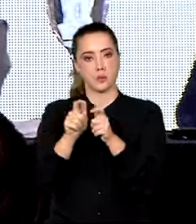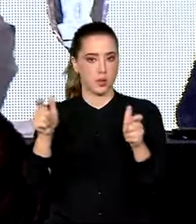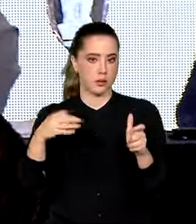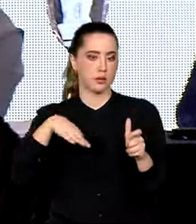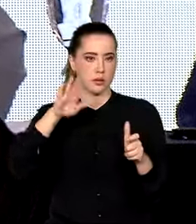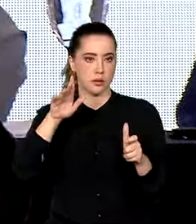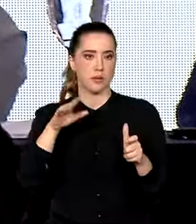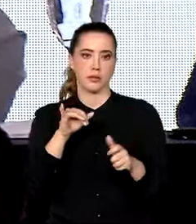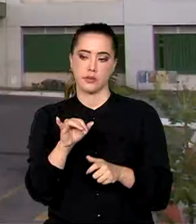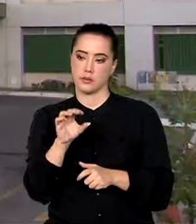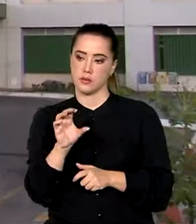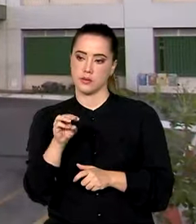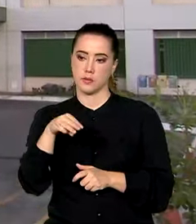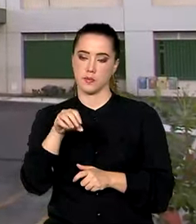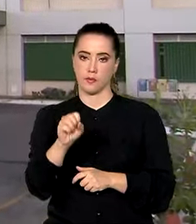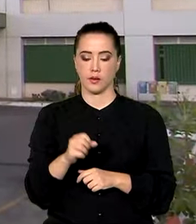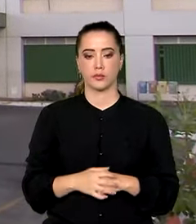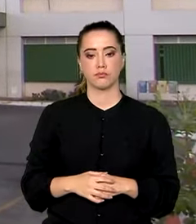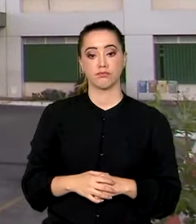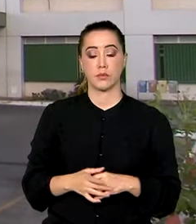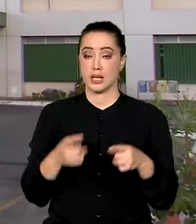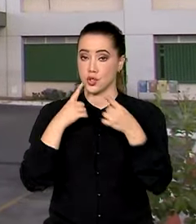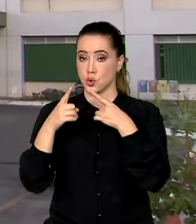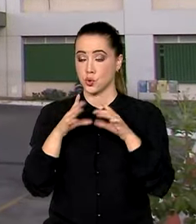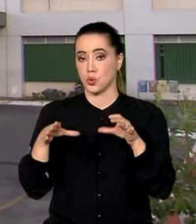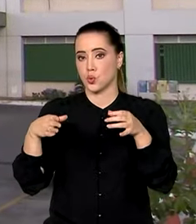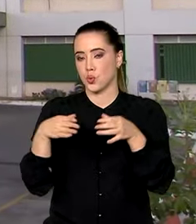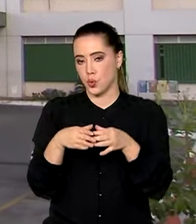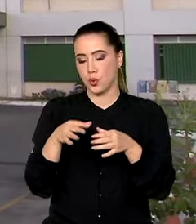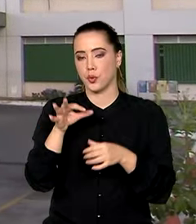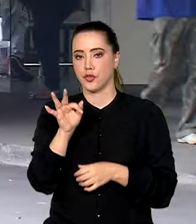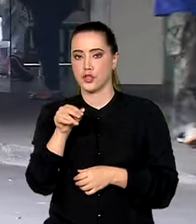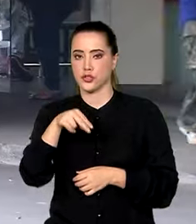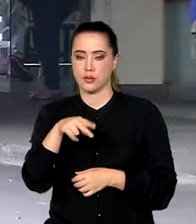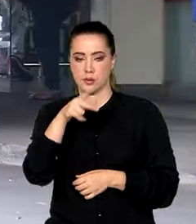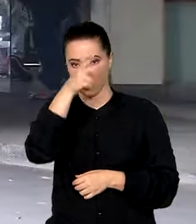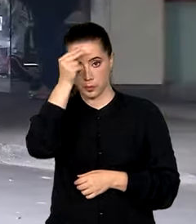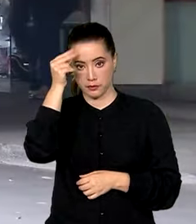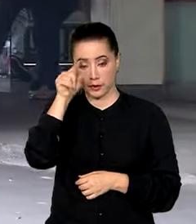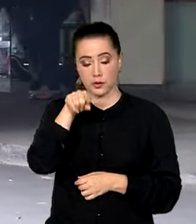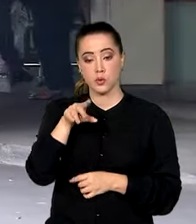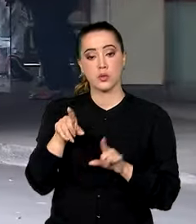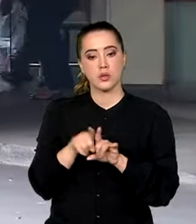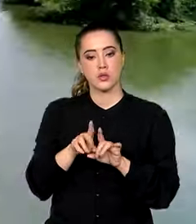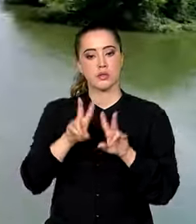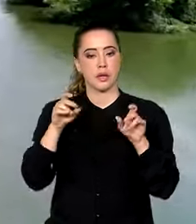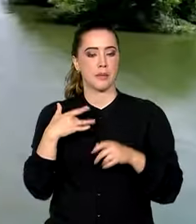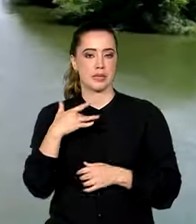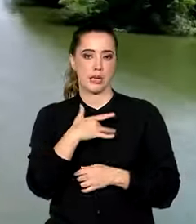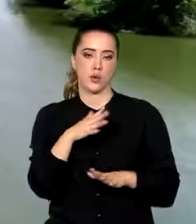mais ICMS. As discussões da Frente Nacional de Prefeitos incluem temas como